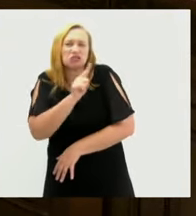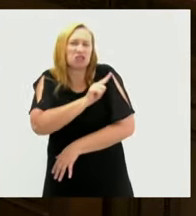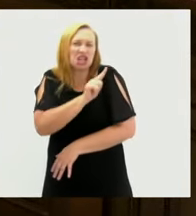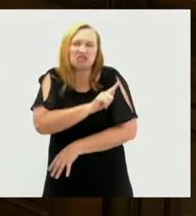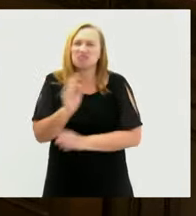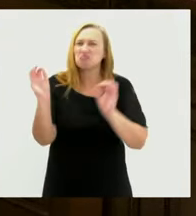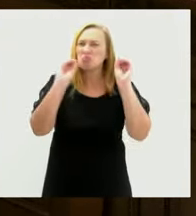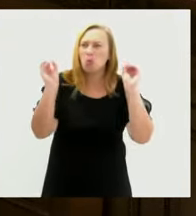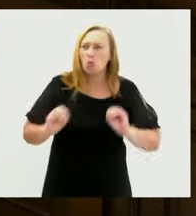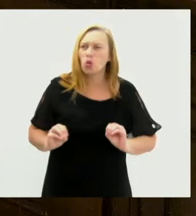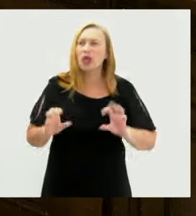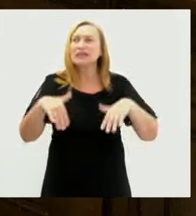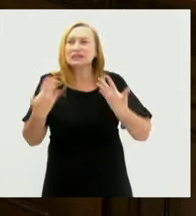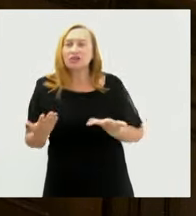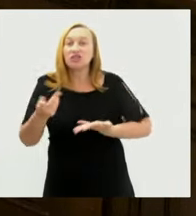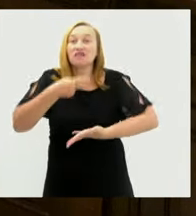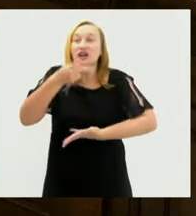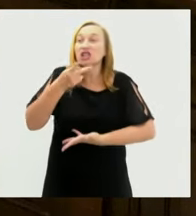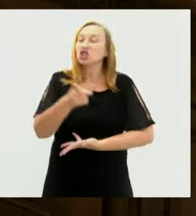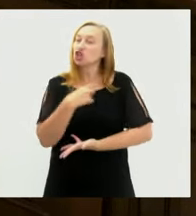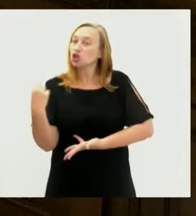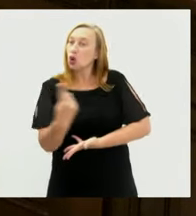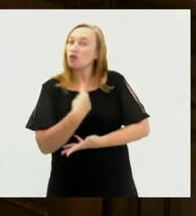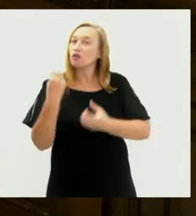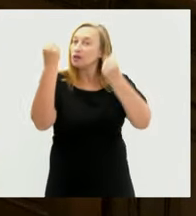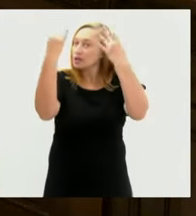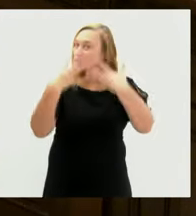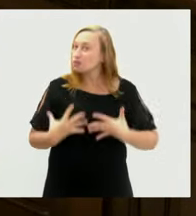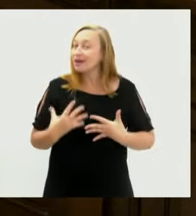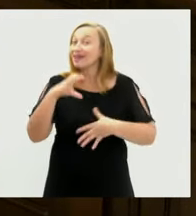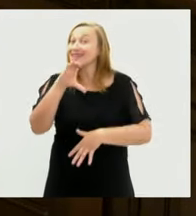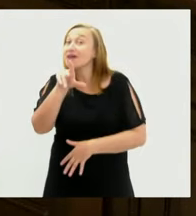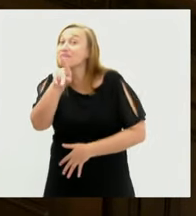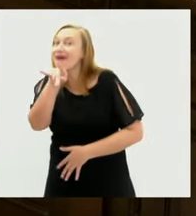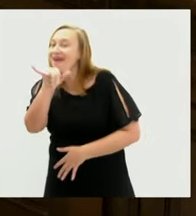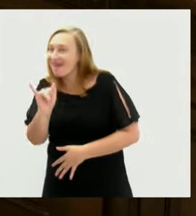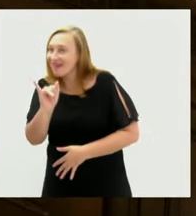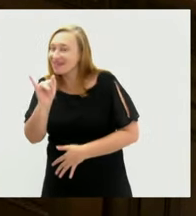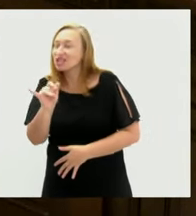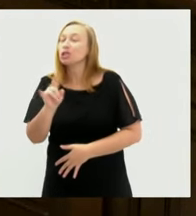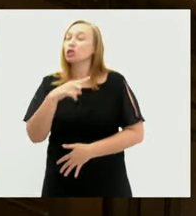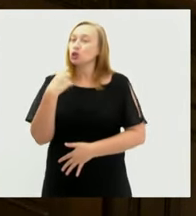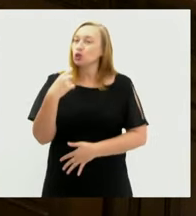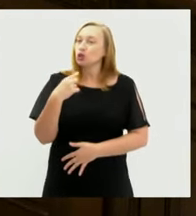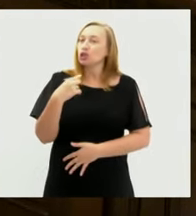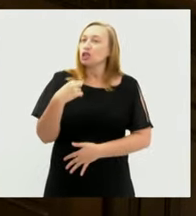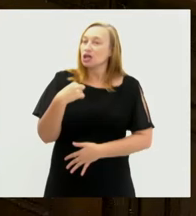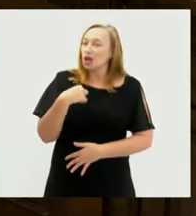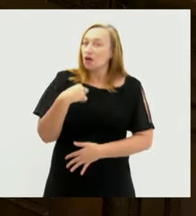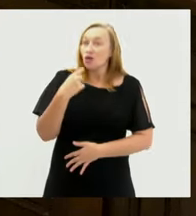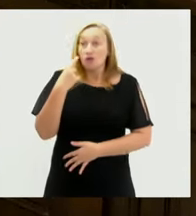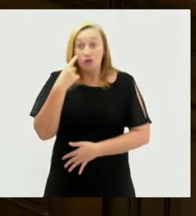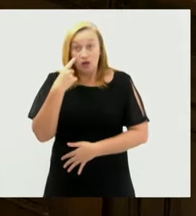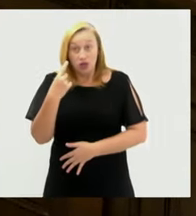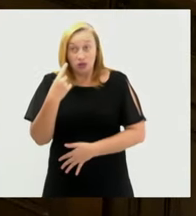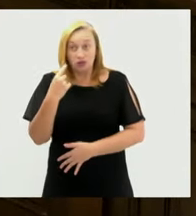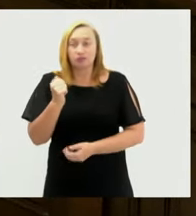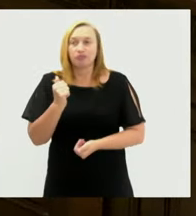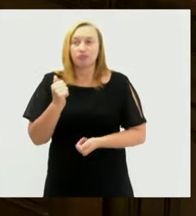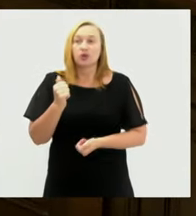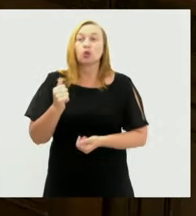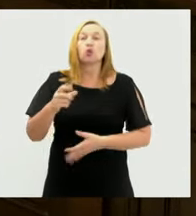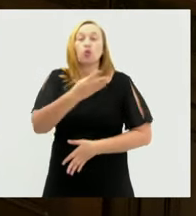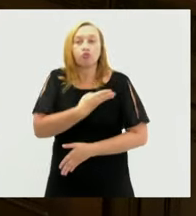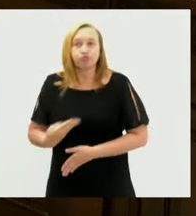a gente está aqui dizendo que nós vamos esclarecer isso numa CPI. E eu espero que haja hombridade, dignidade no governo do